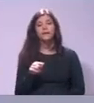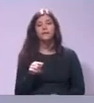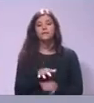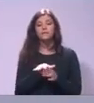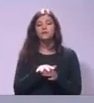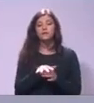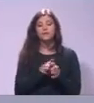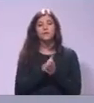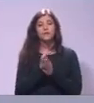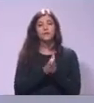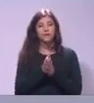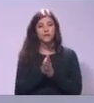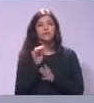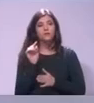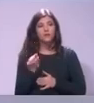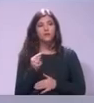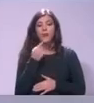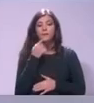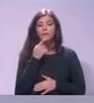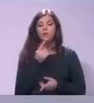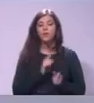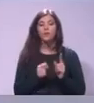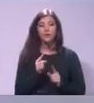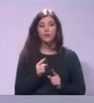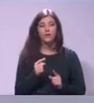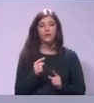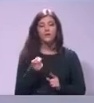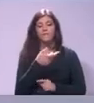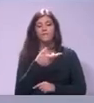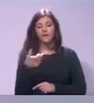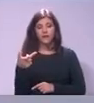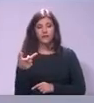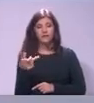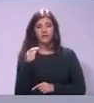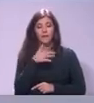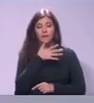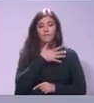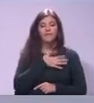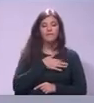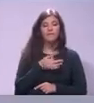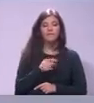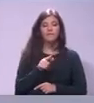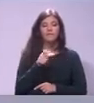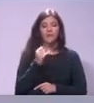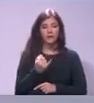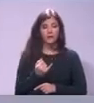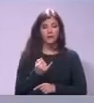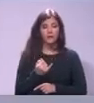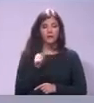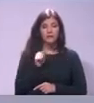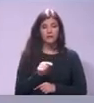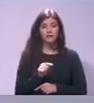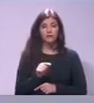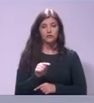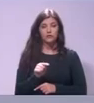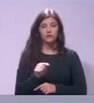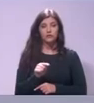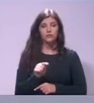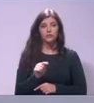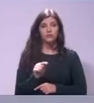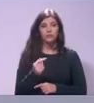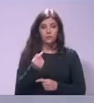caso à parte e chegou à conclusão que a afirmação de que é benfica vai ser uma